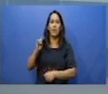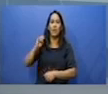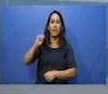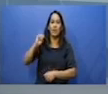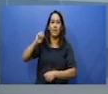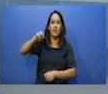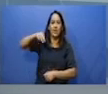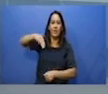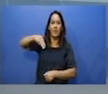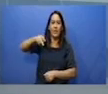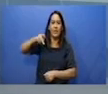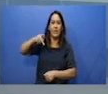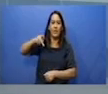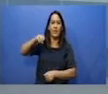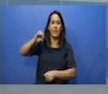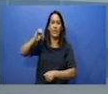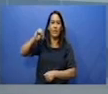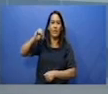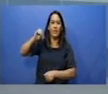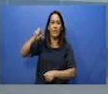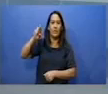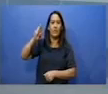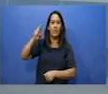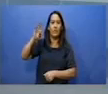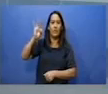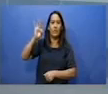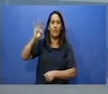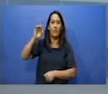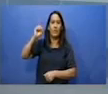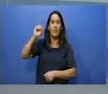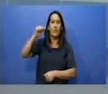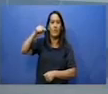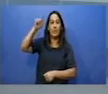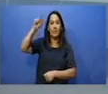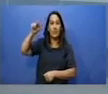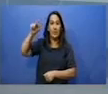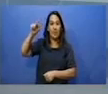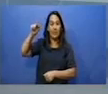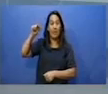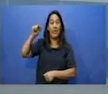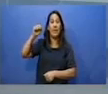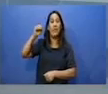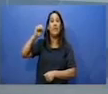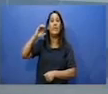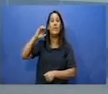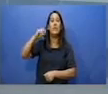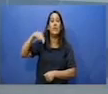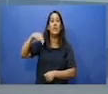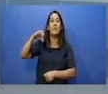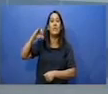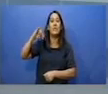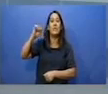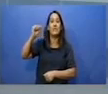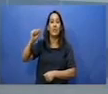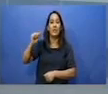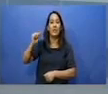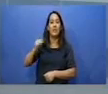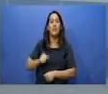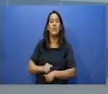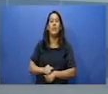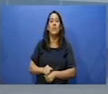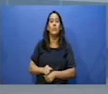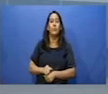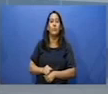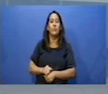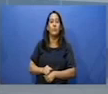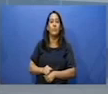deixa eu pensar aqui, acento circunflexo no A, de